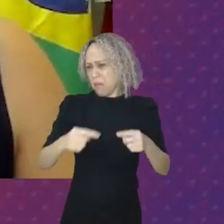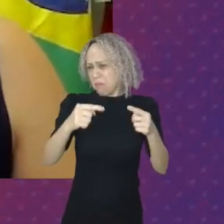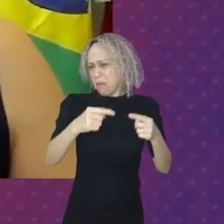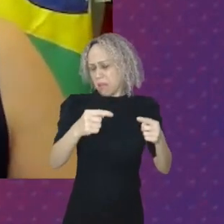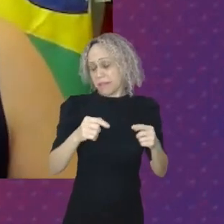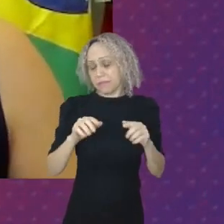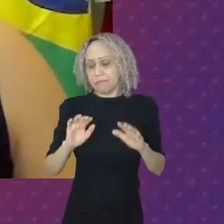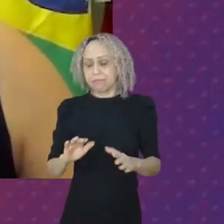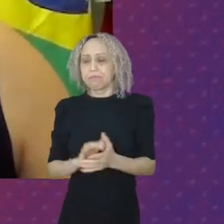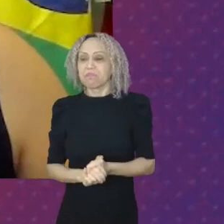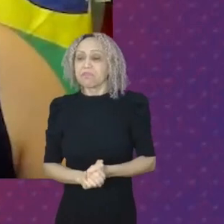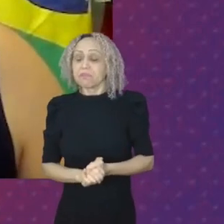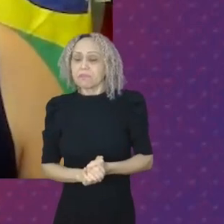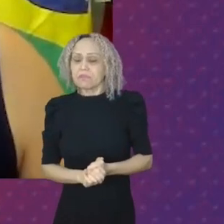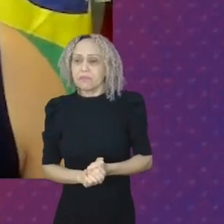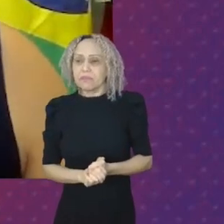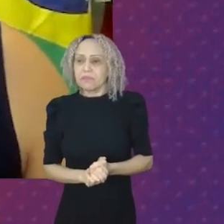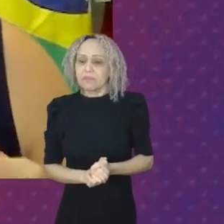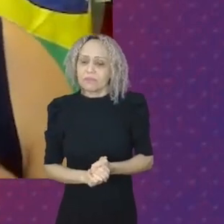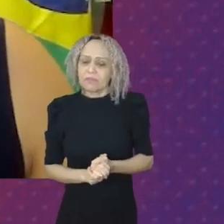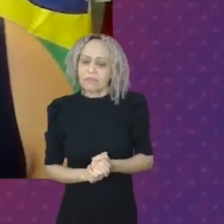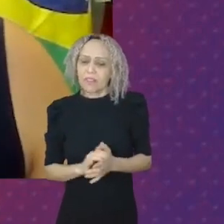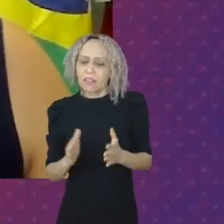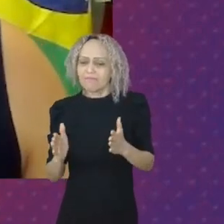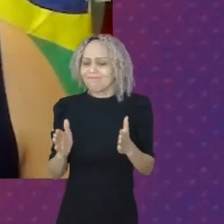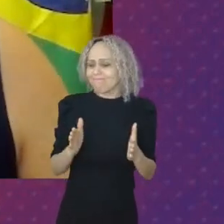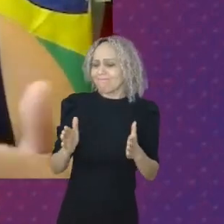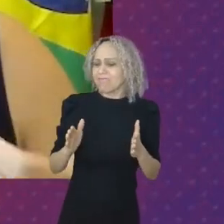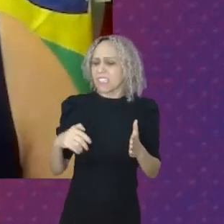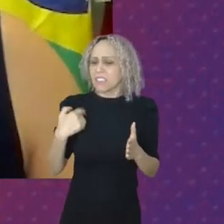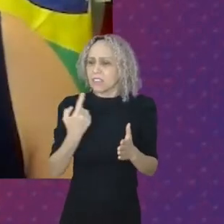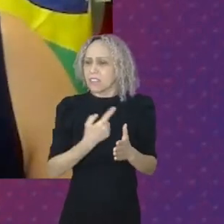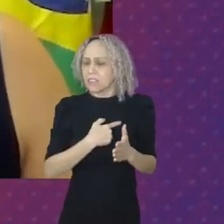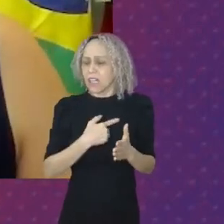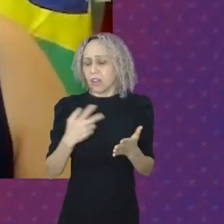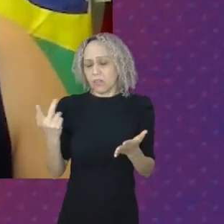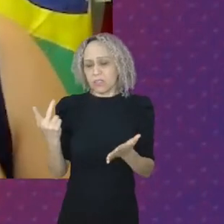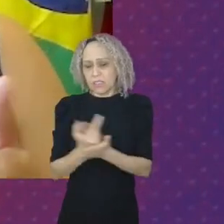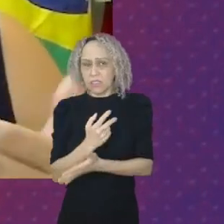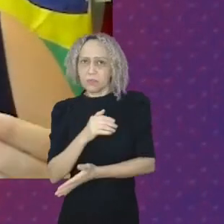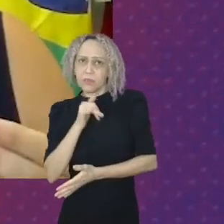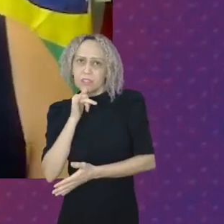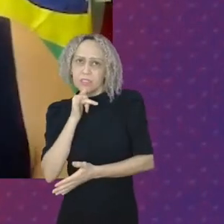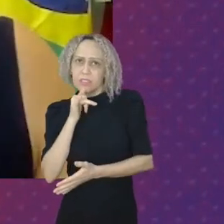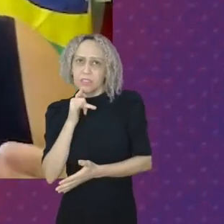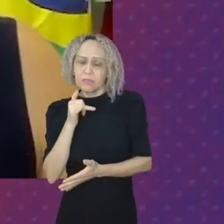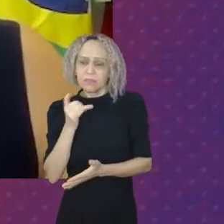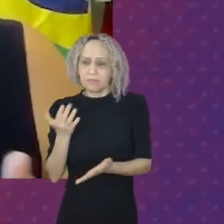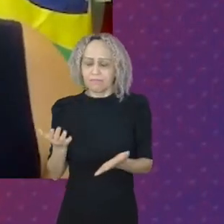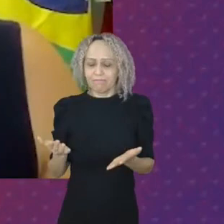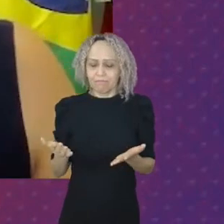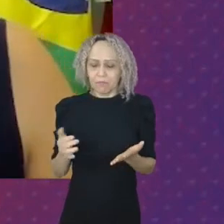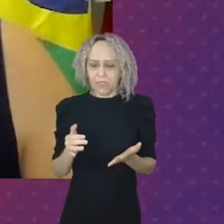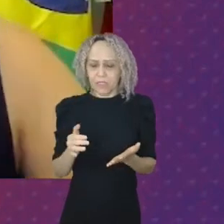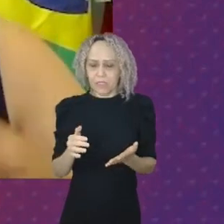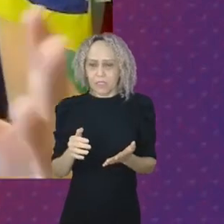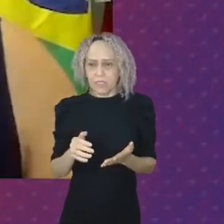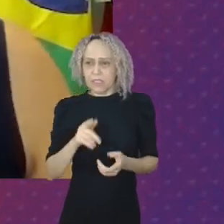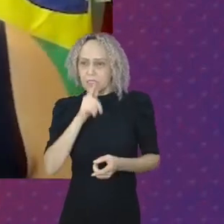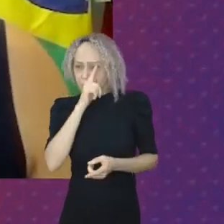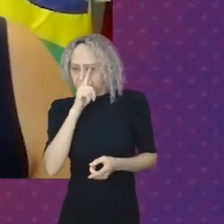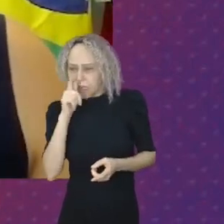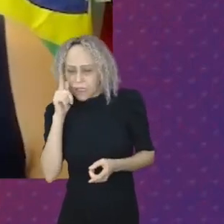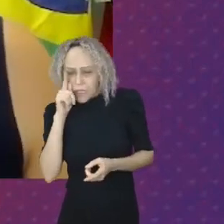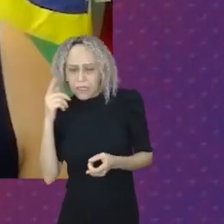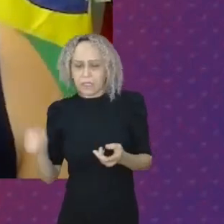situação que, de forma bastante importante, tanto a presidenta Gleisi quanto a secretária Anne, todo